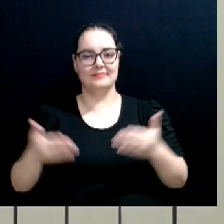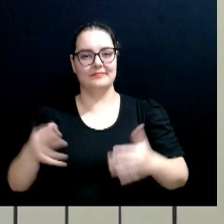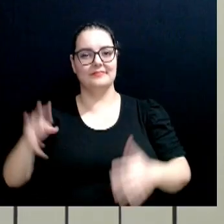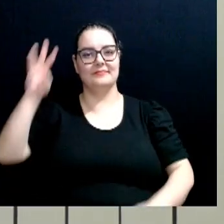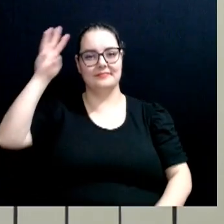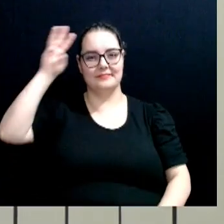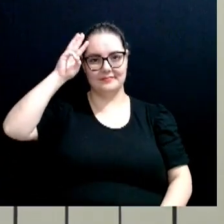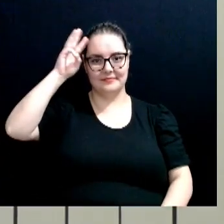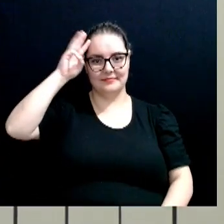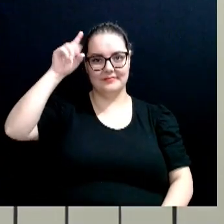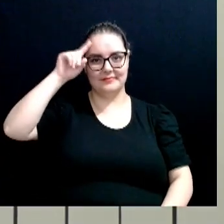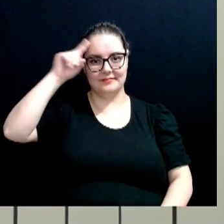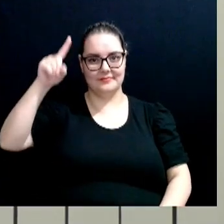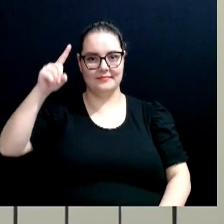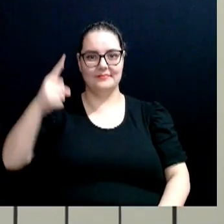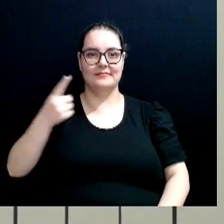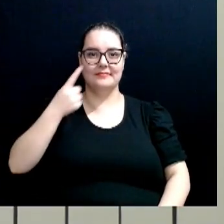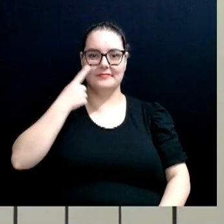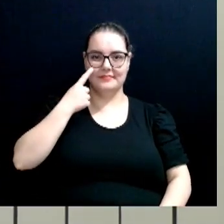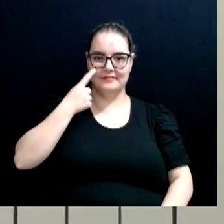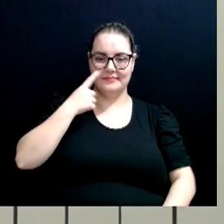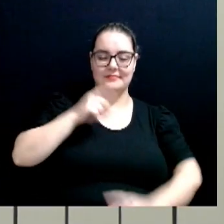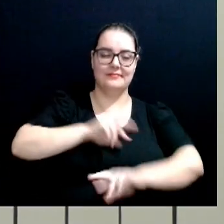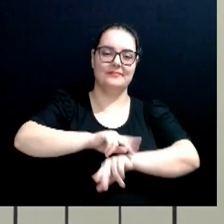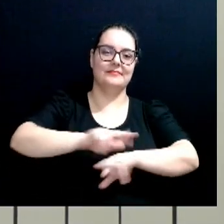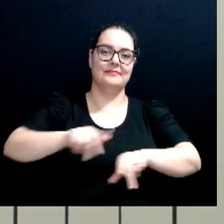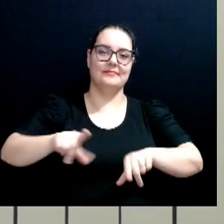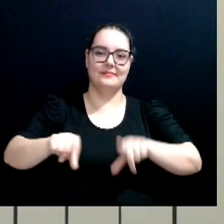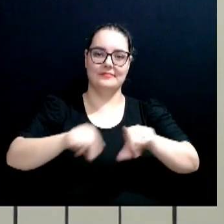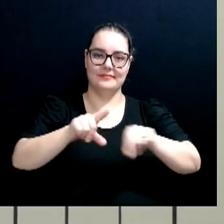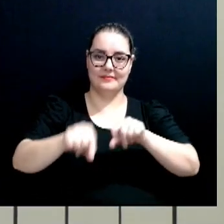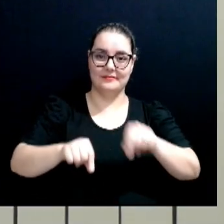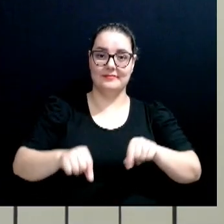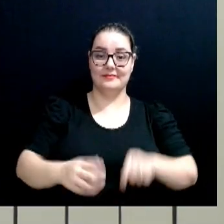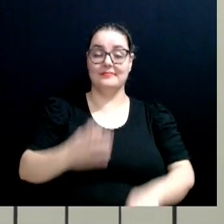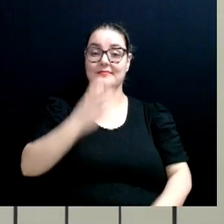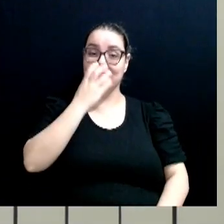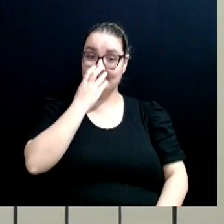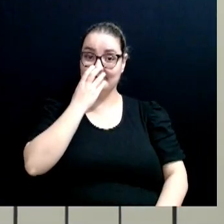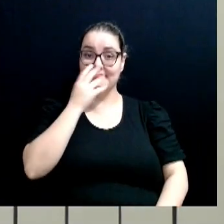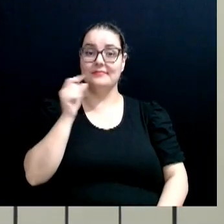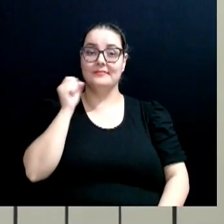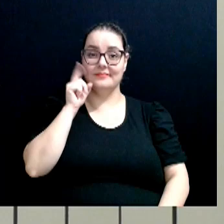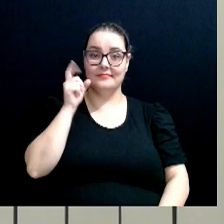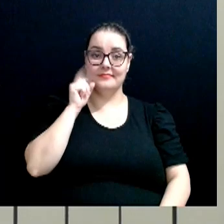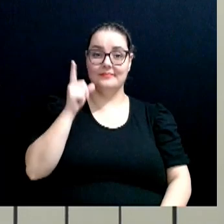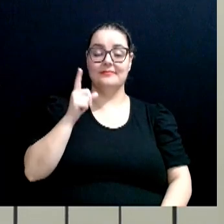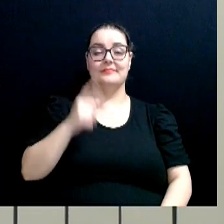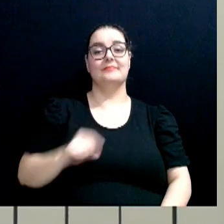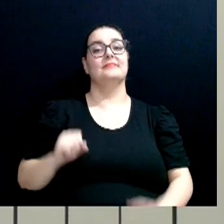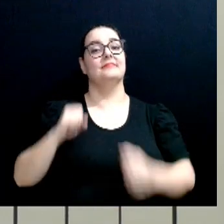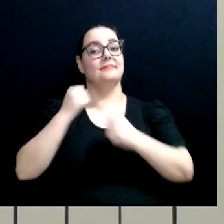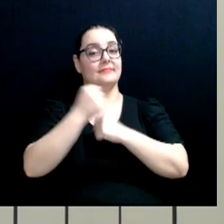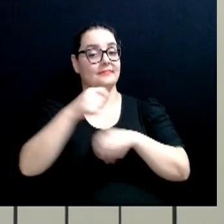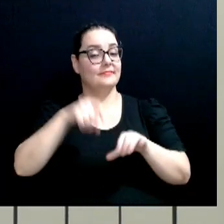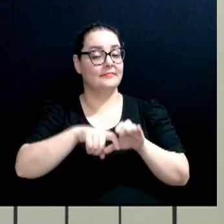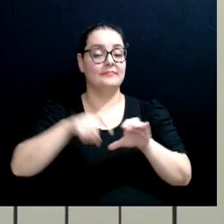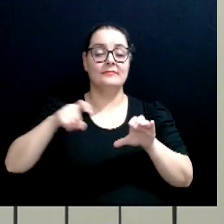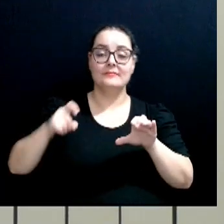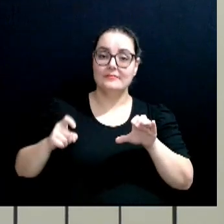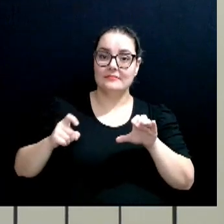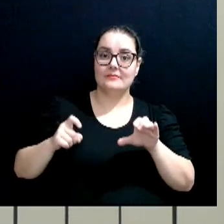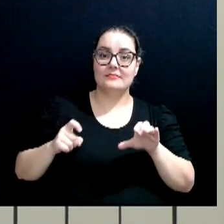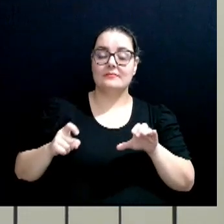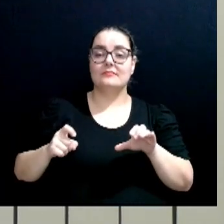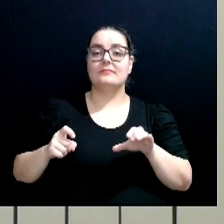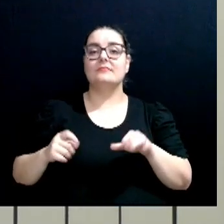de conferirmos várias opções de cães, gatinhos, de protetores independentes, da Associação Anjos